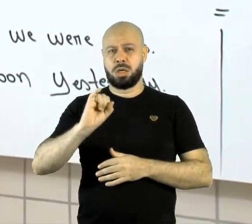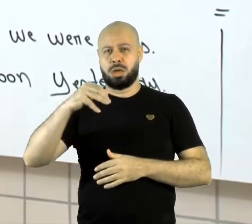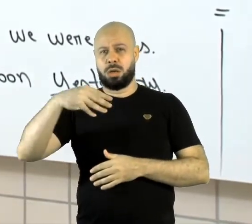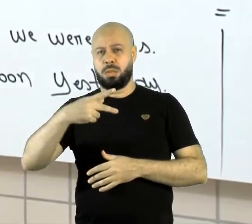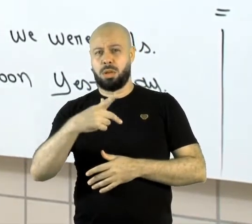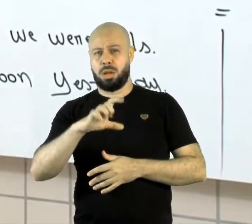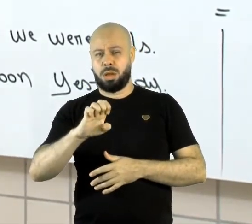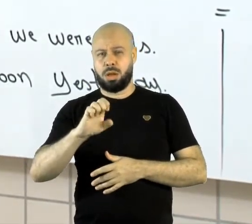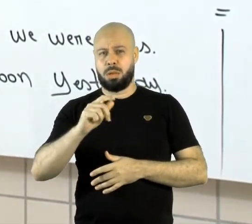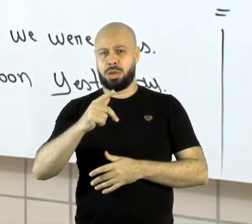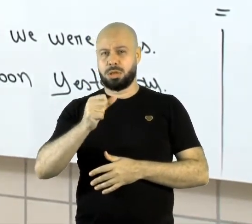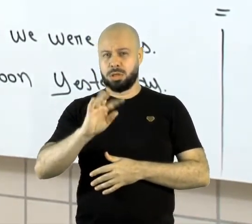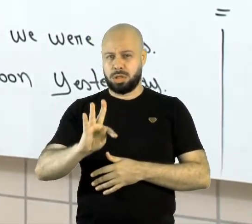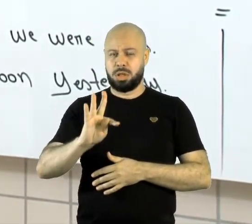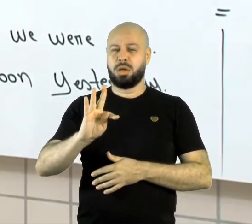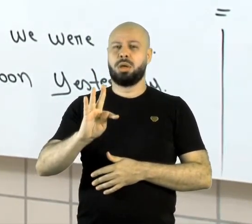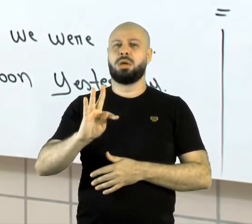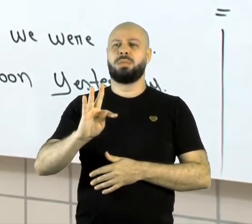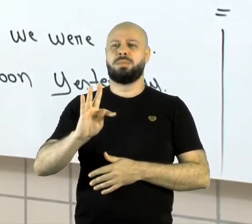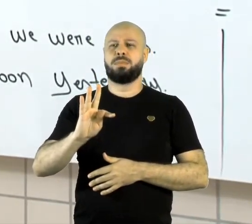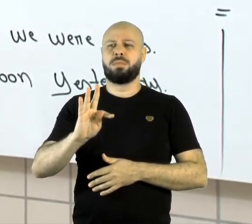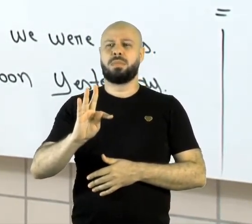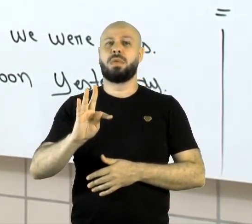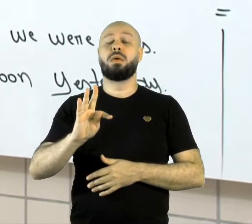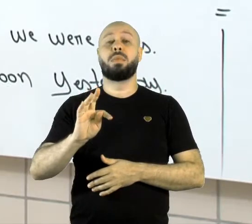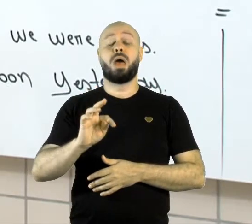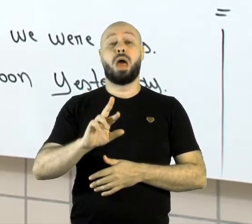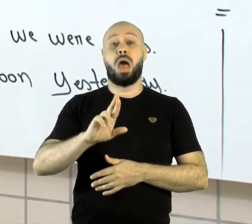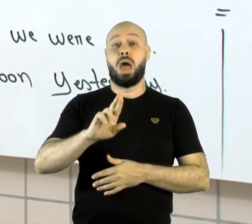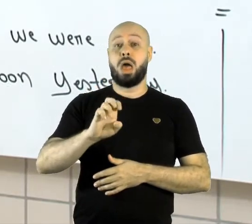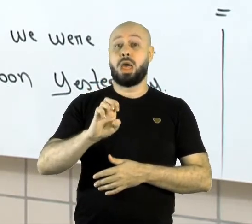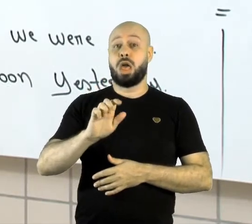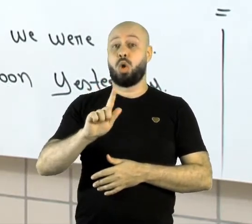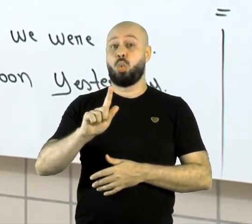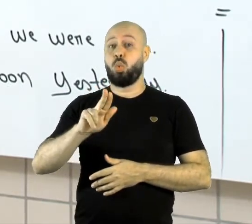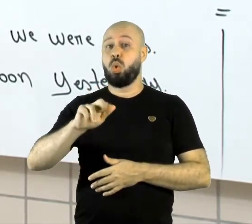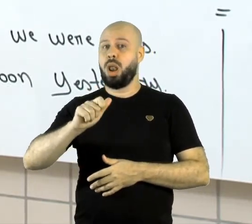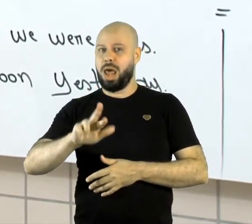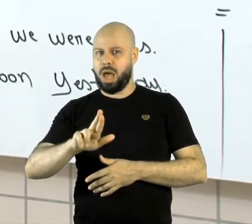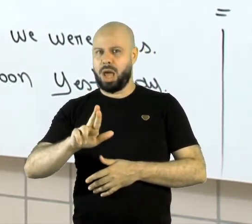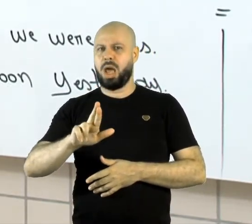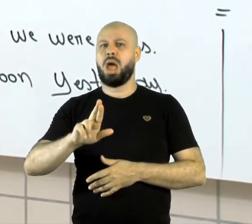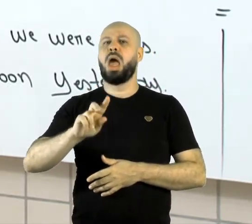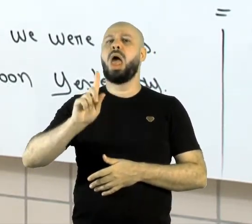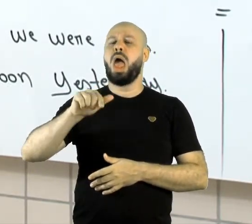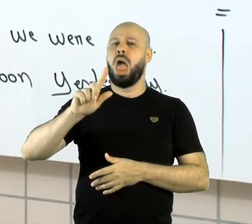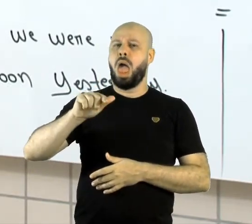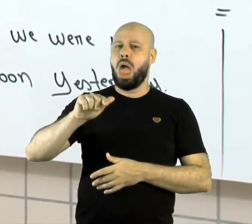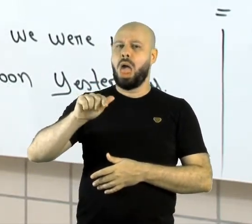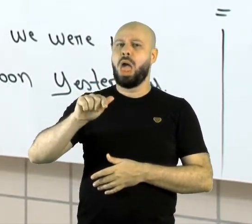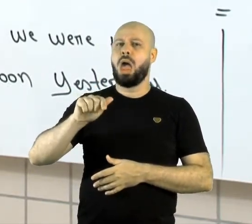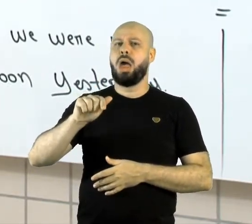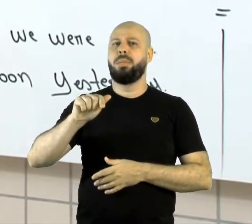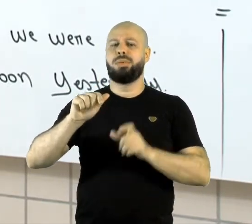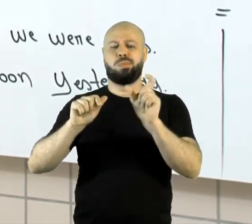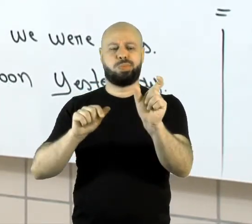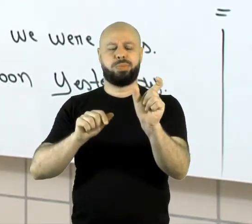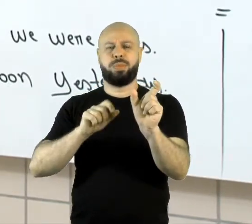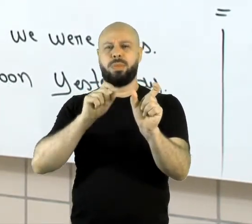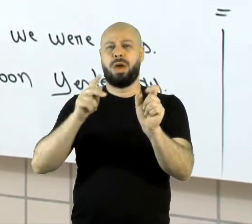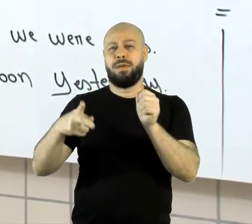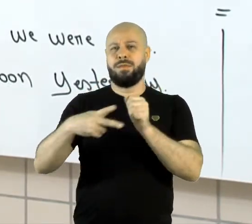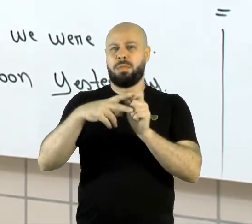past, na condição de regular, os verbos regulares, em sua grande maioria, termina-se